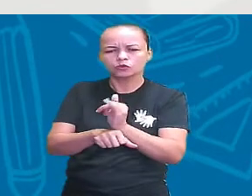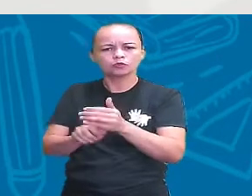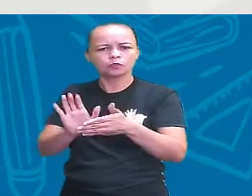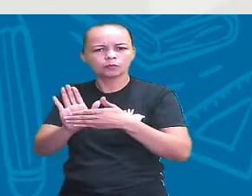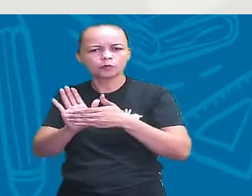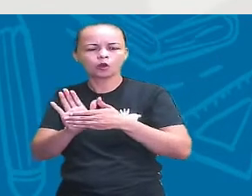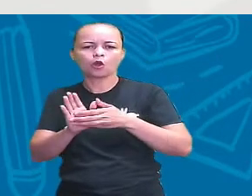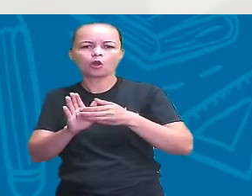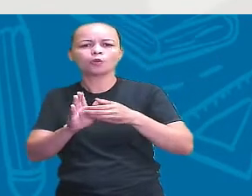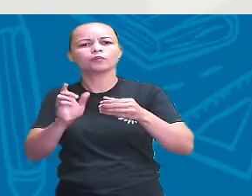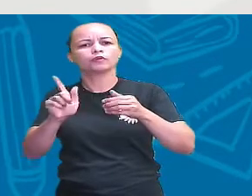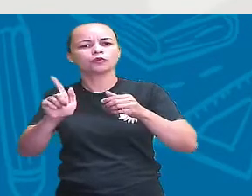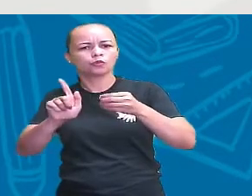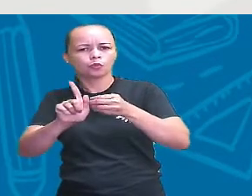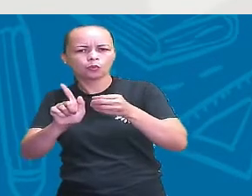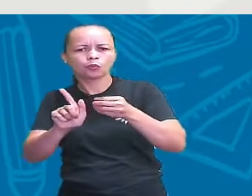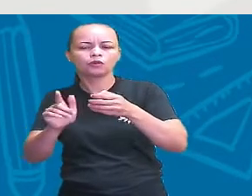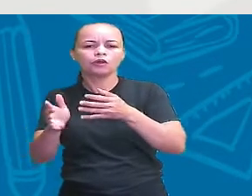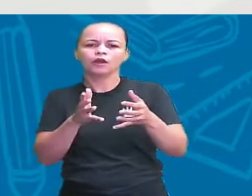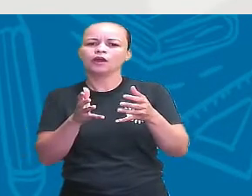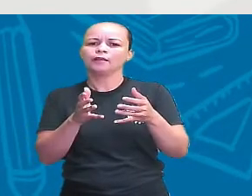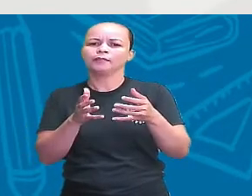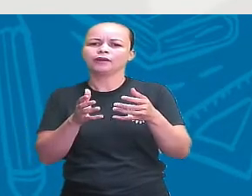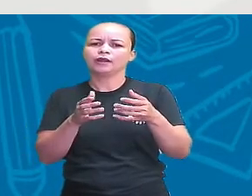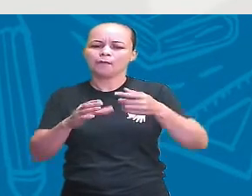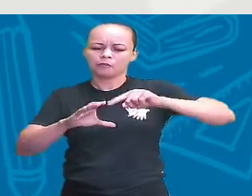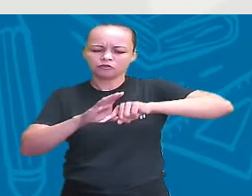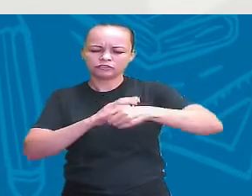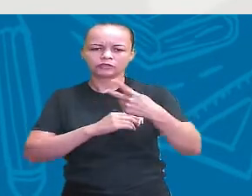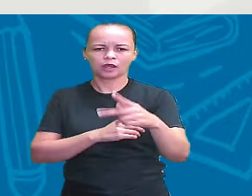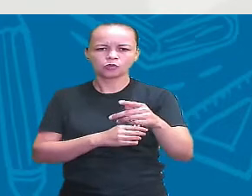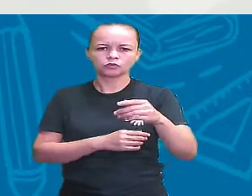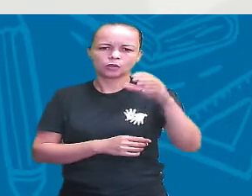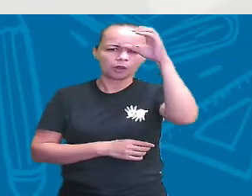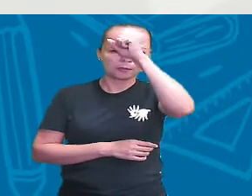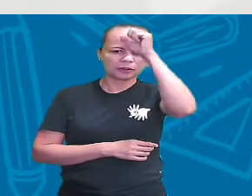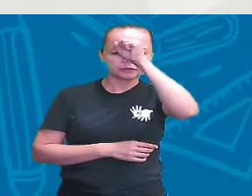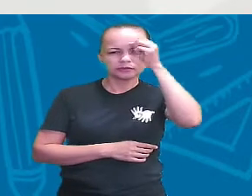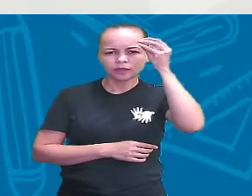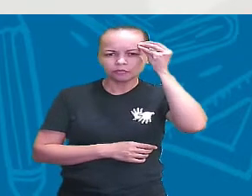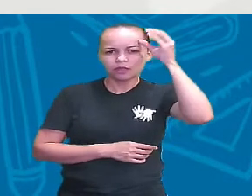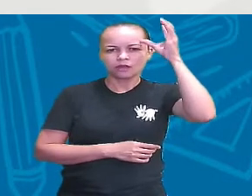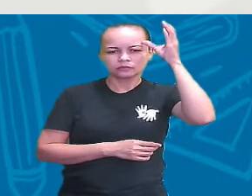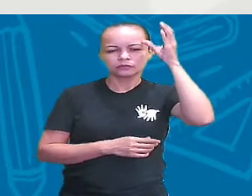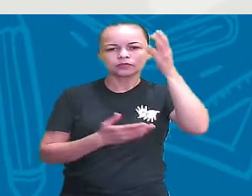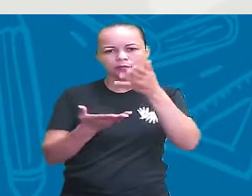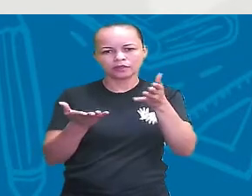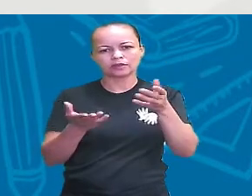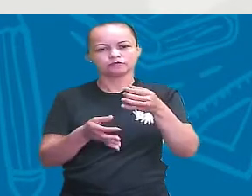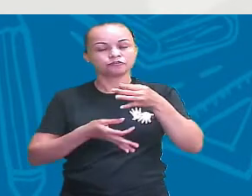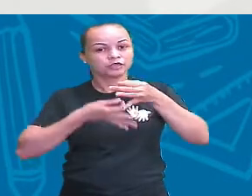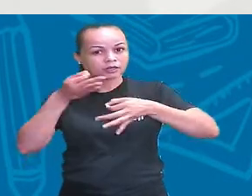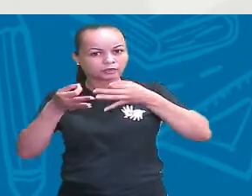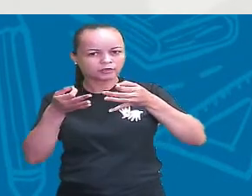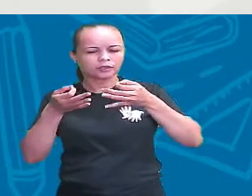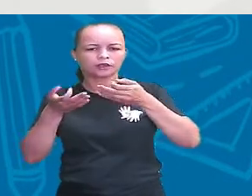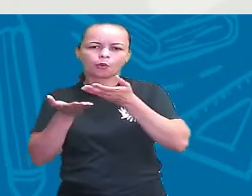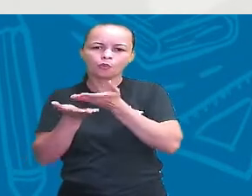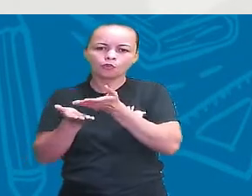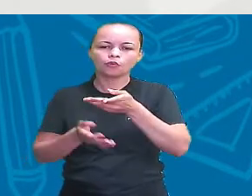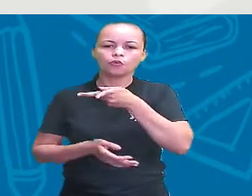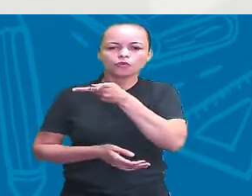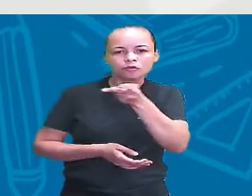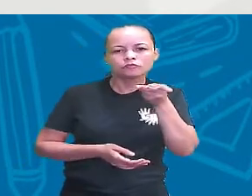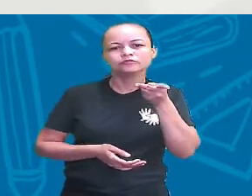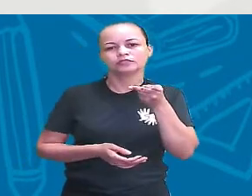Google, né, o oráculo do século XXI, para aprofundar o teu saber com relação a essa informação. Fica a dica aqui, aliás, fica o convite para